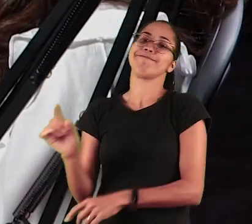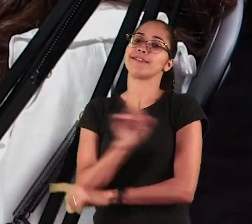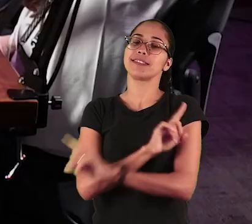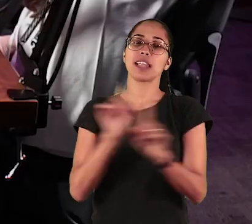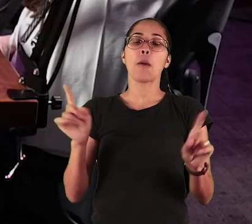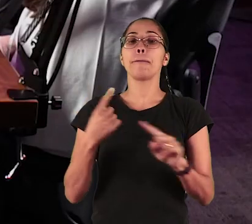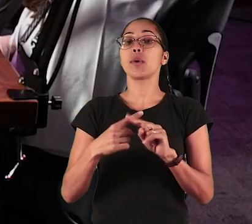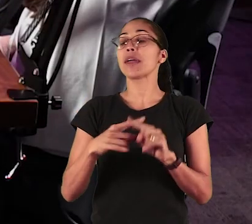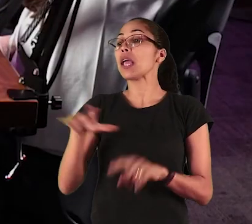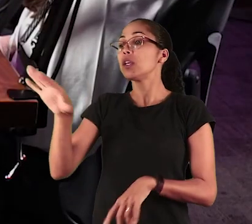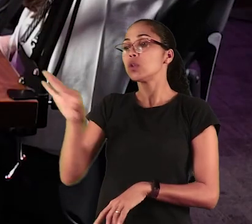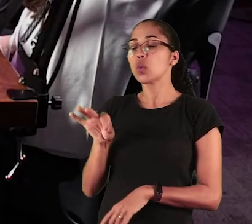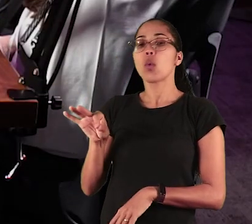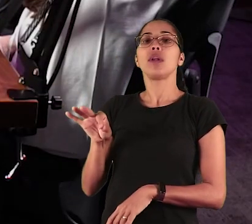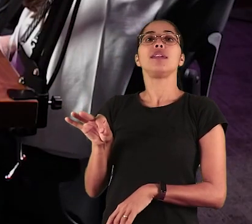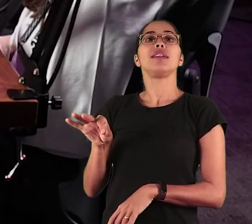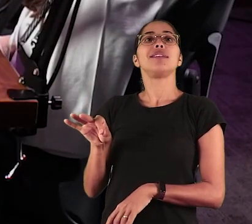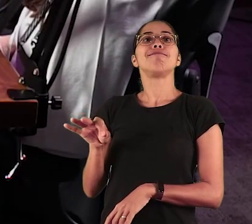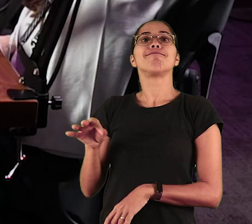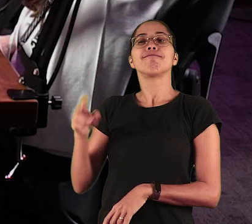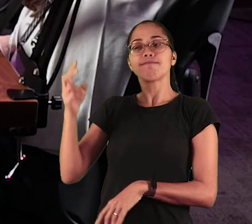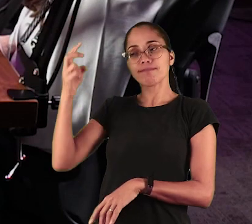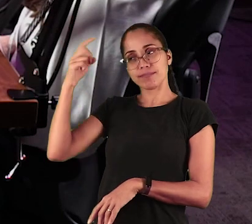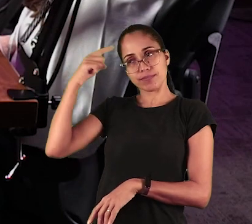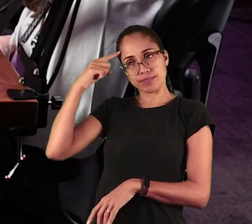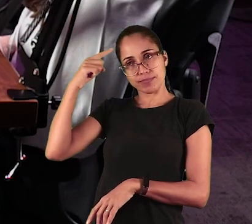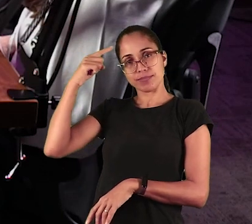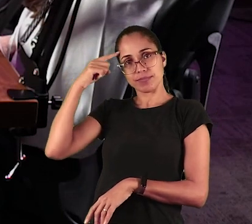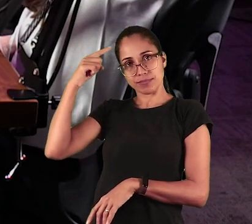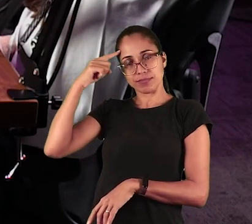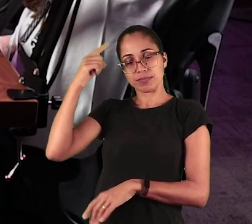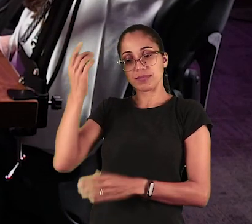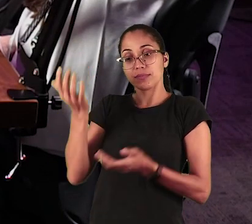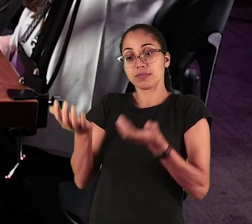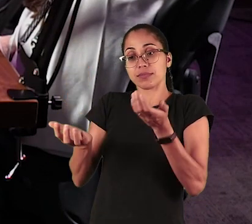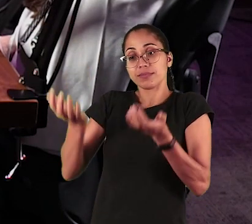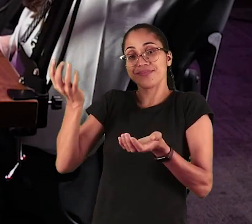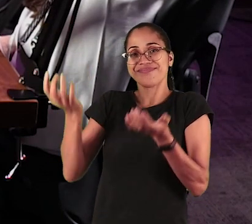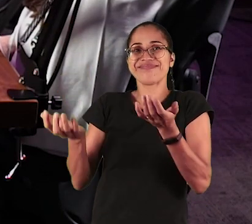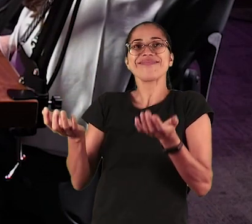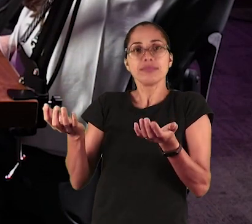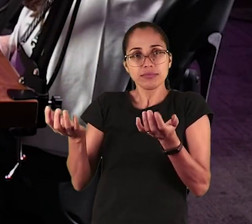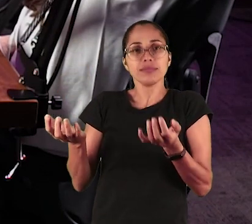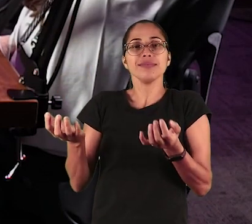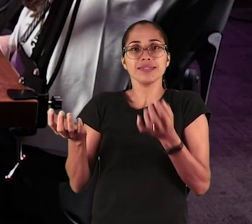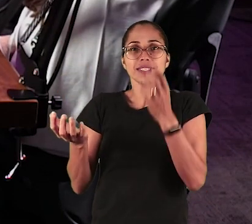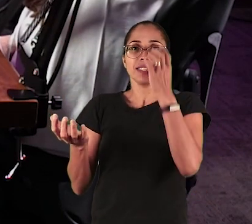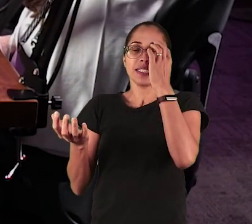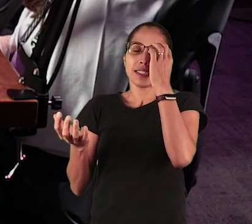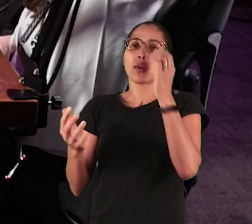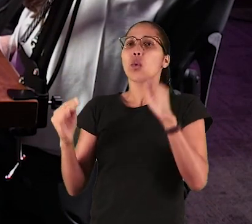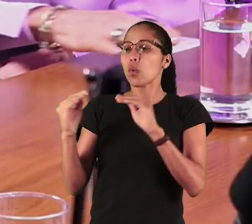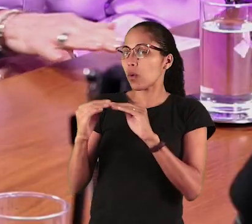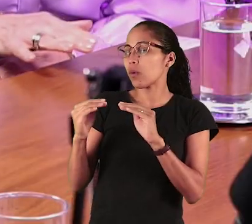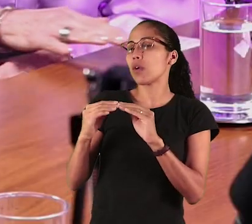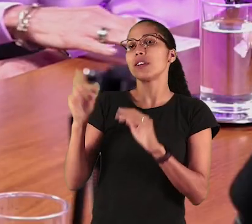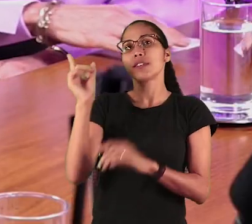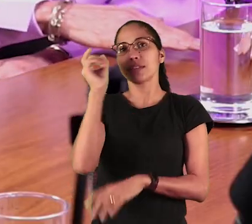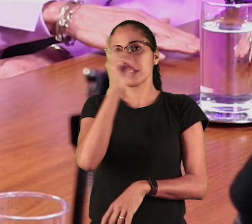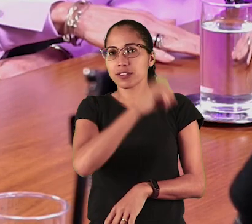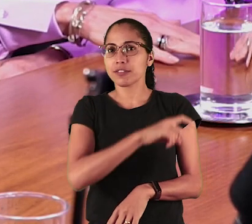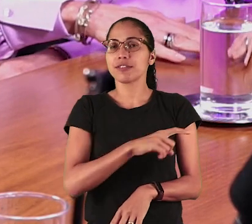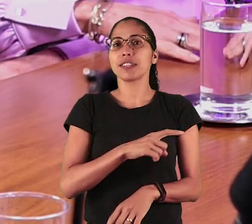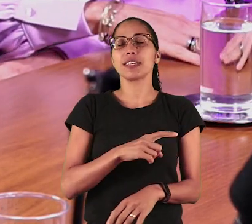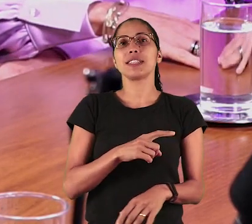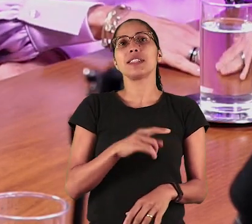escolhas acho que tem que ser escolhas conscientes no máximo que você puder então saber de fato equilibrar o máximo de fato concordo com você que